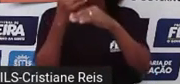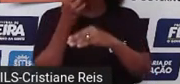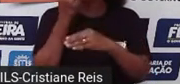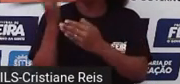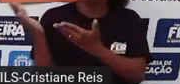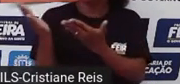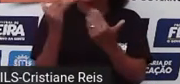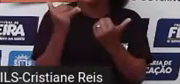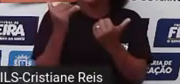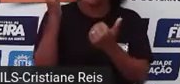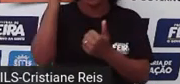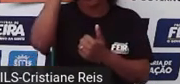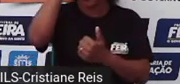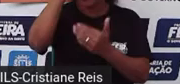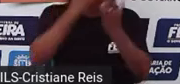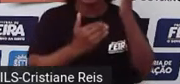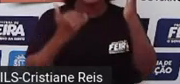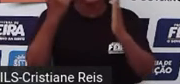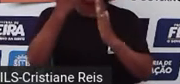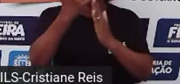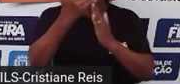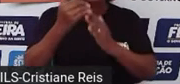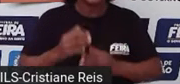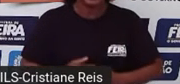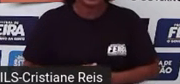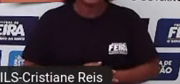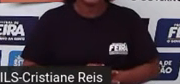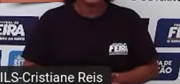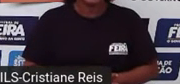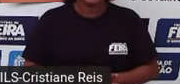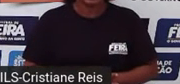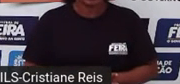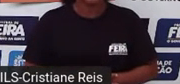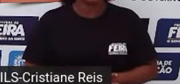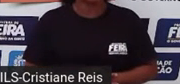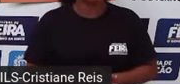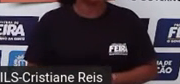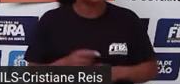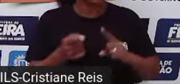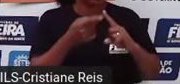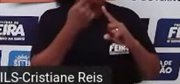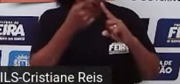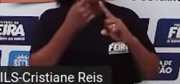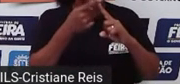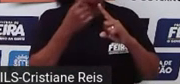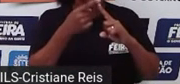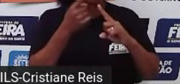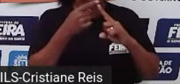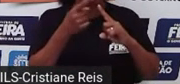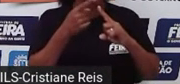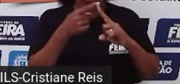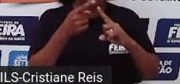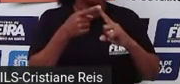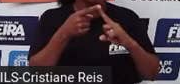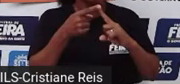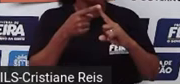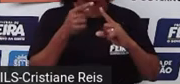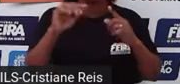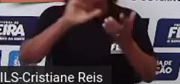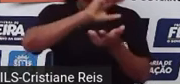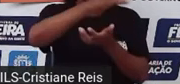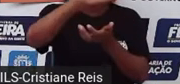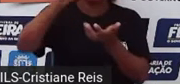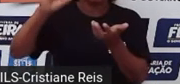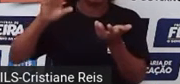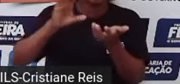né primeira coisa né que a gente deve entender que eu sempre chamo a atenção toda vez quando eu trabalho com o continente se você observar